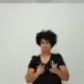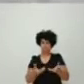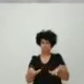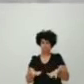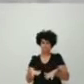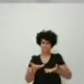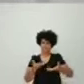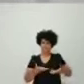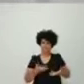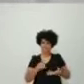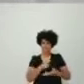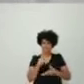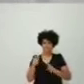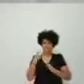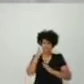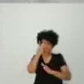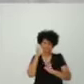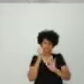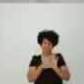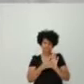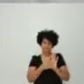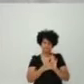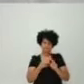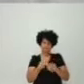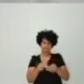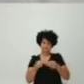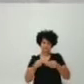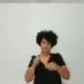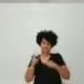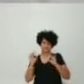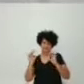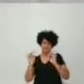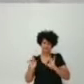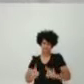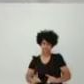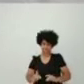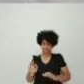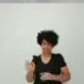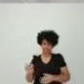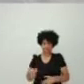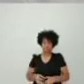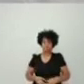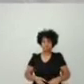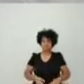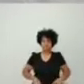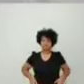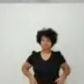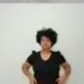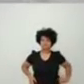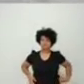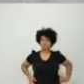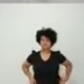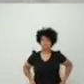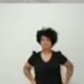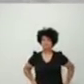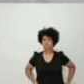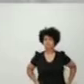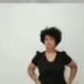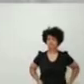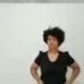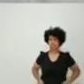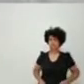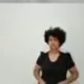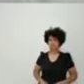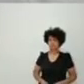procuram e por fim uma Moção toda especial né uma Moção muito muito especial para uma empresa muito